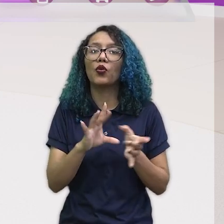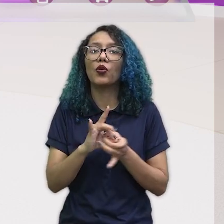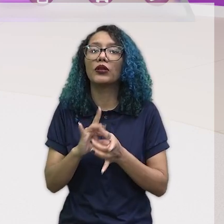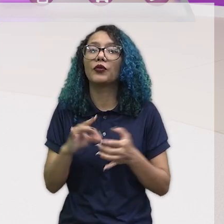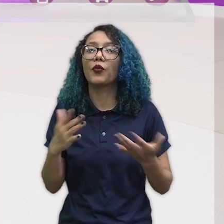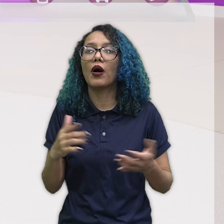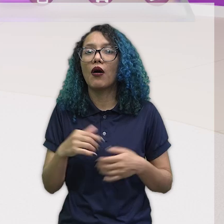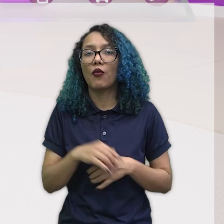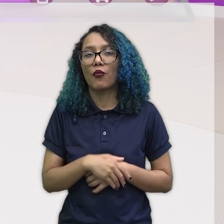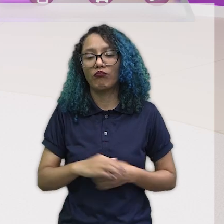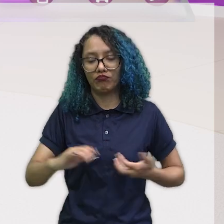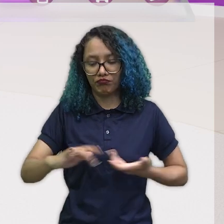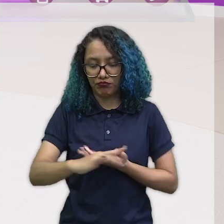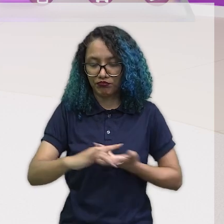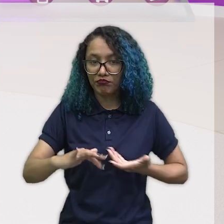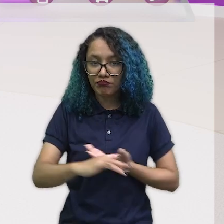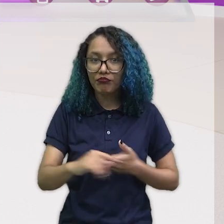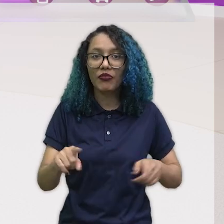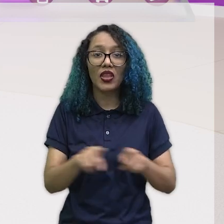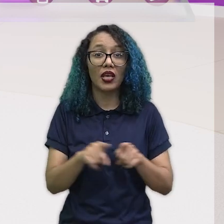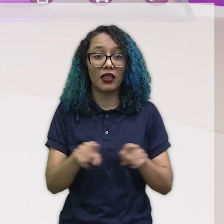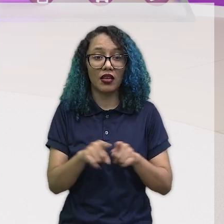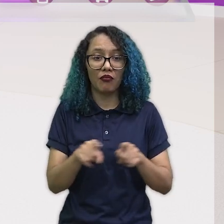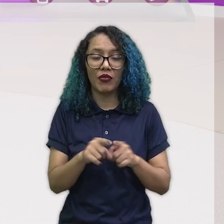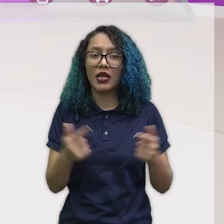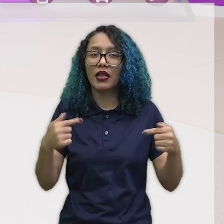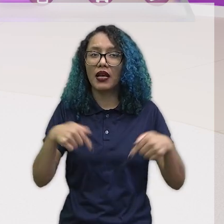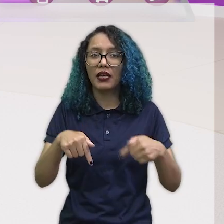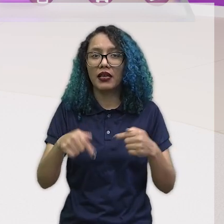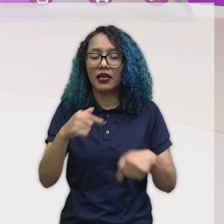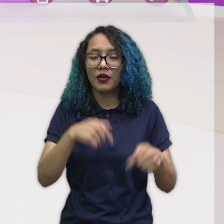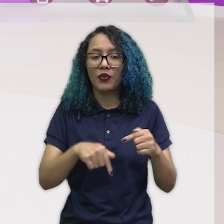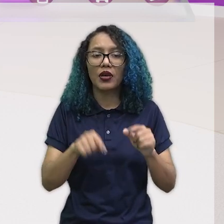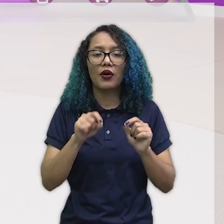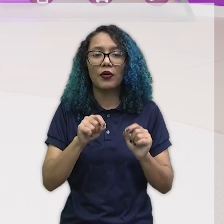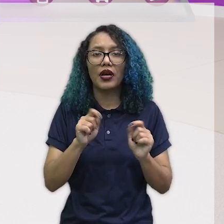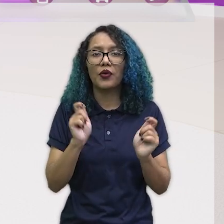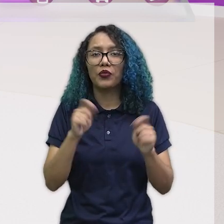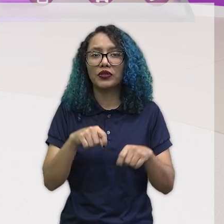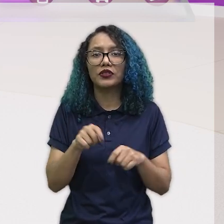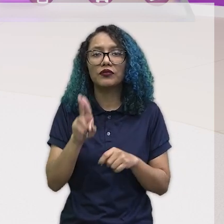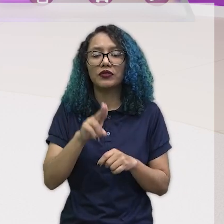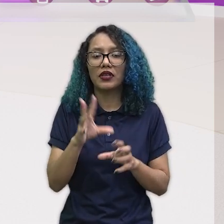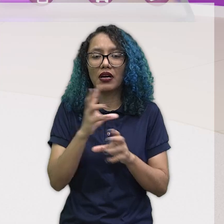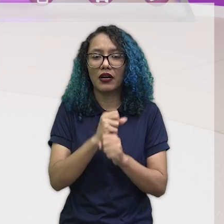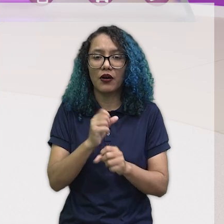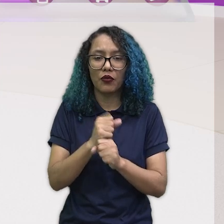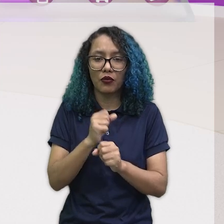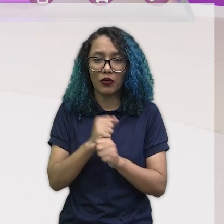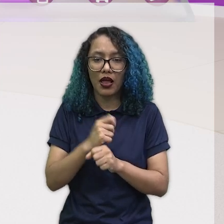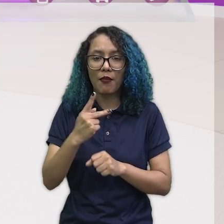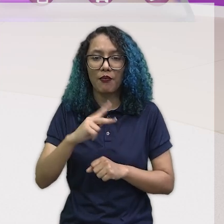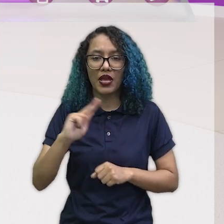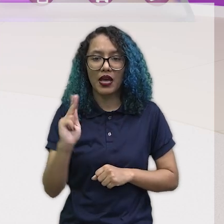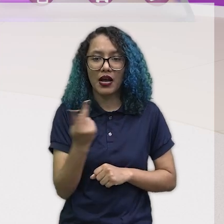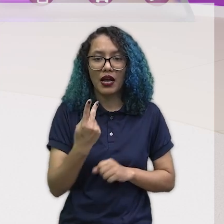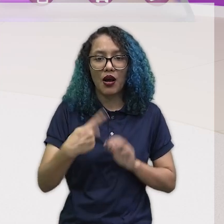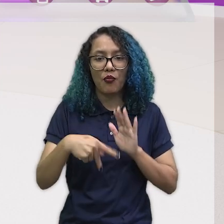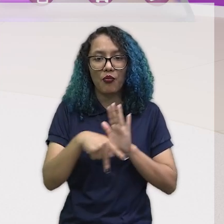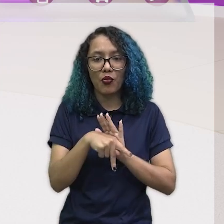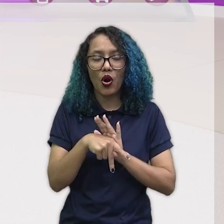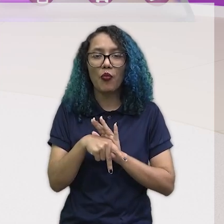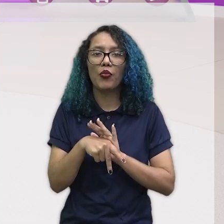das águas ali dos rios, e na química, os logaritmos são utilizados para calcular ali o pH de uma solução aquosa,